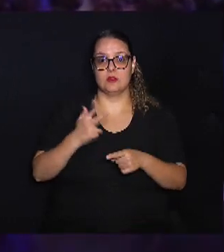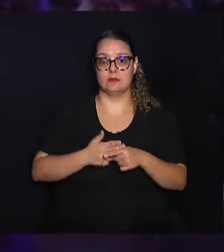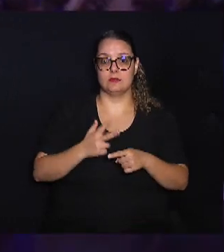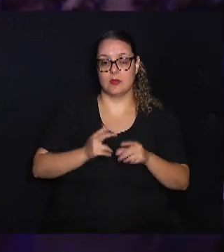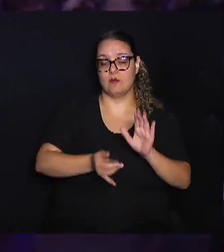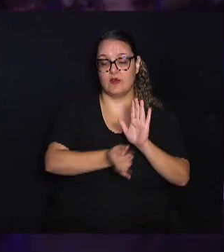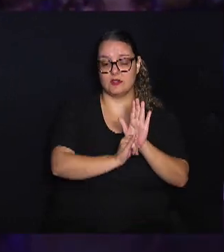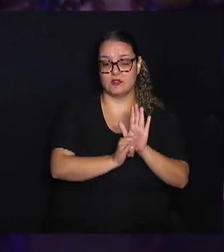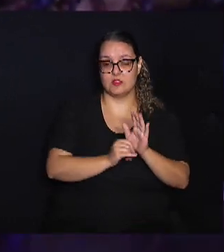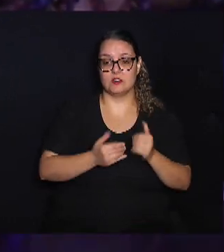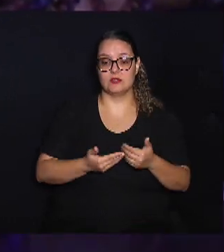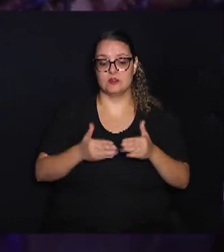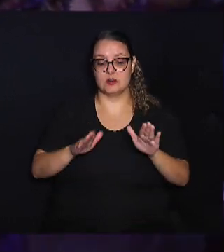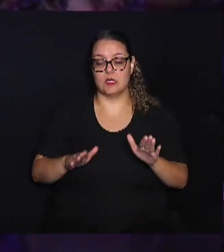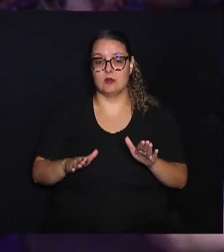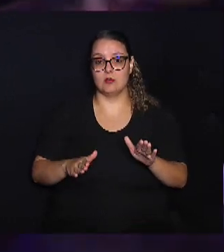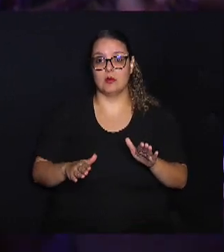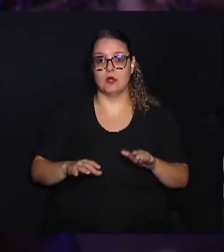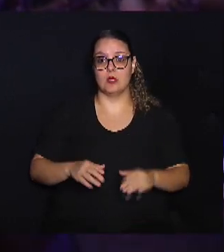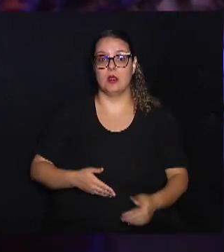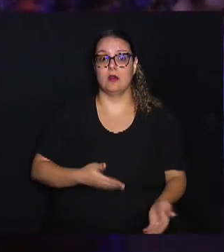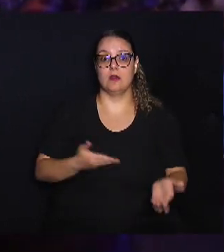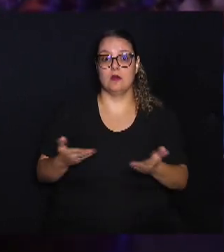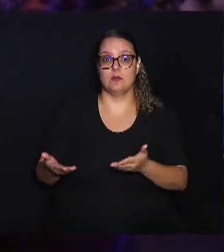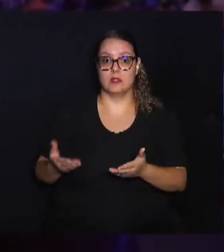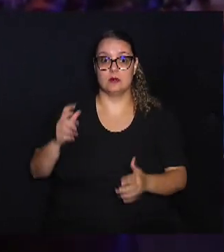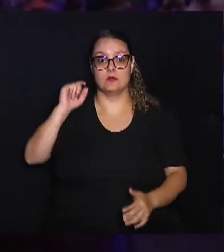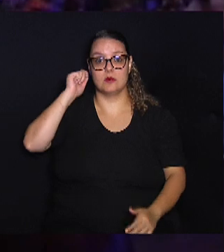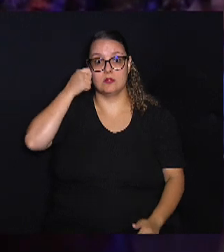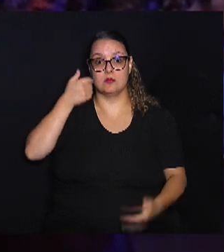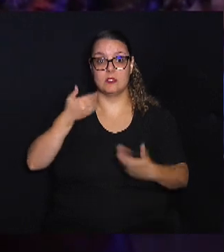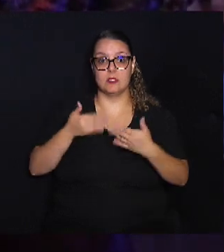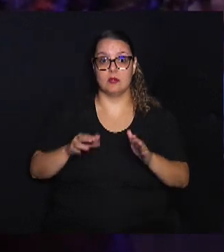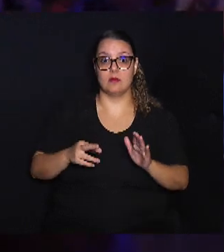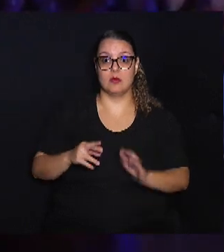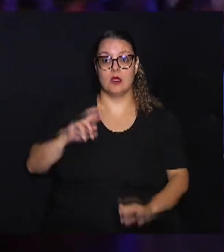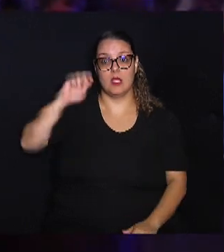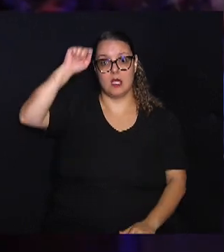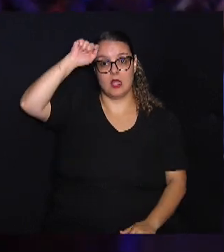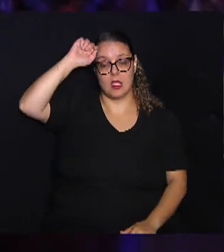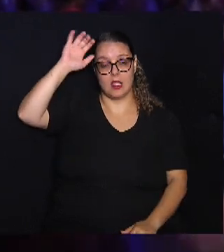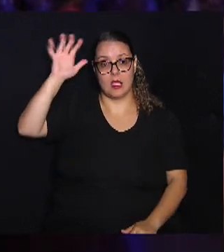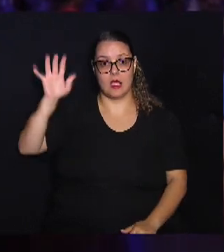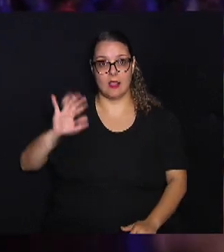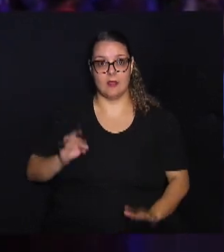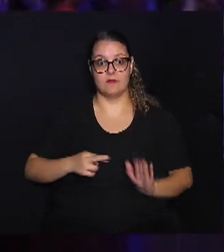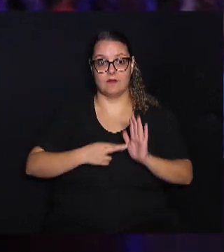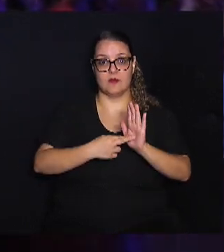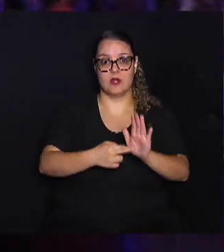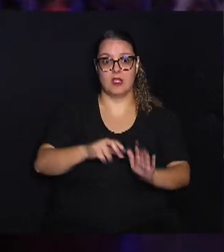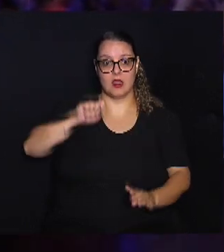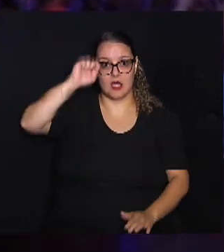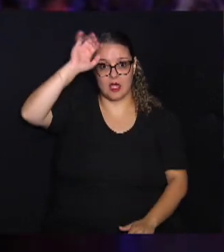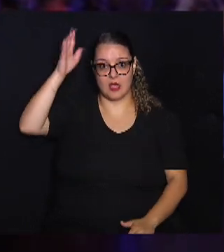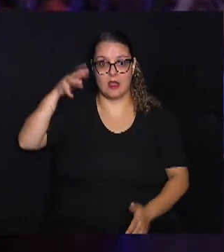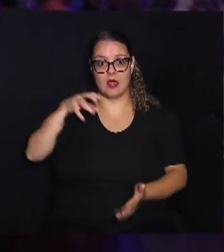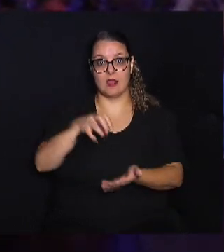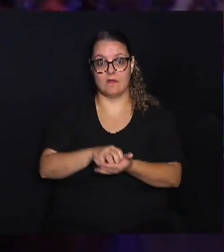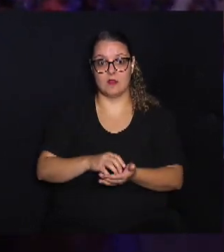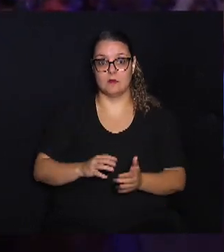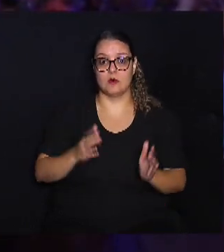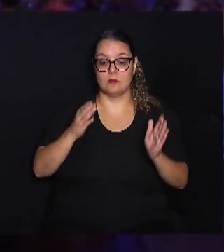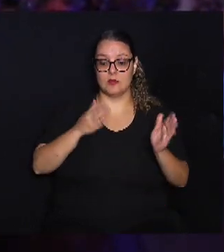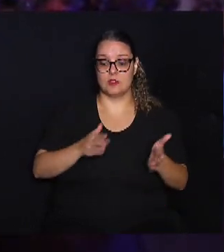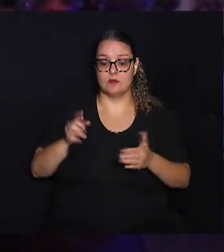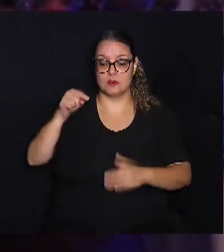aí abre mais possibilidade de apresentações pretas, afro-referenciadas, afrocentradas, produzidas aqui nos corredores